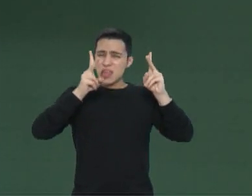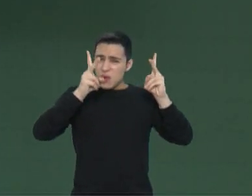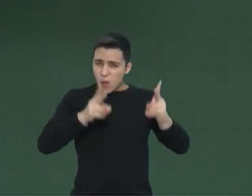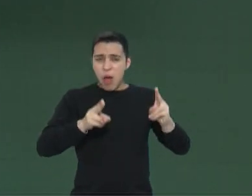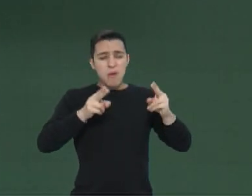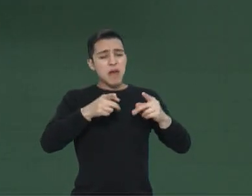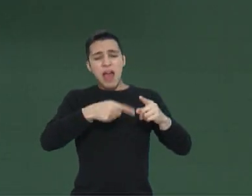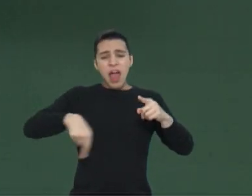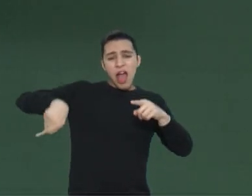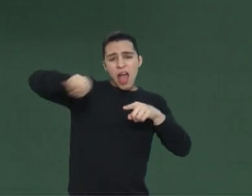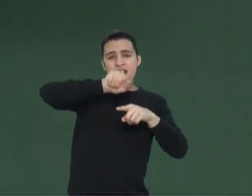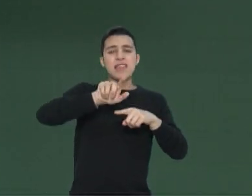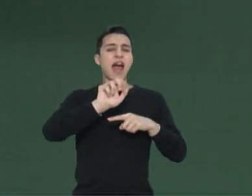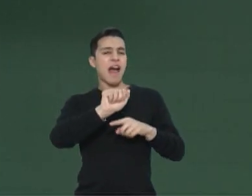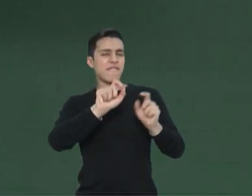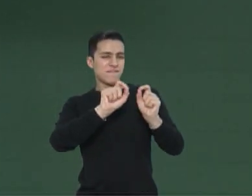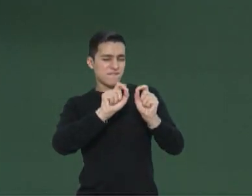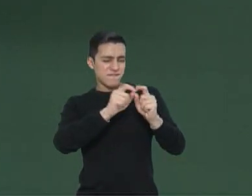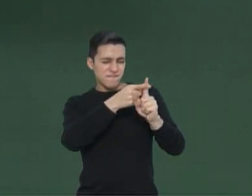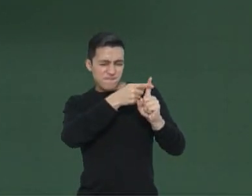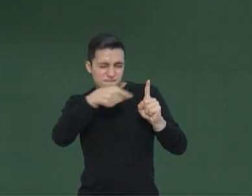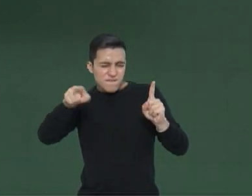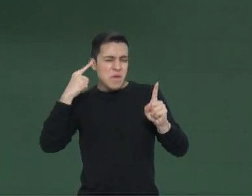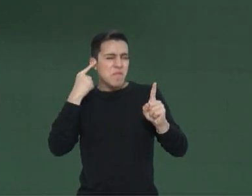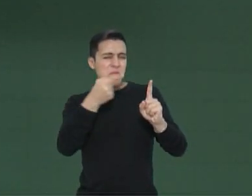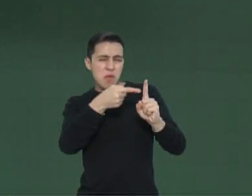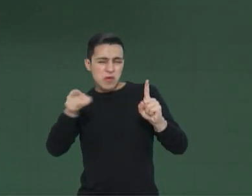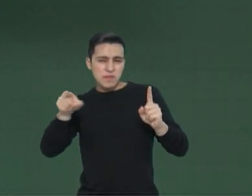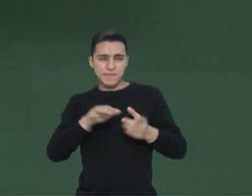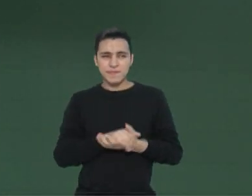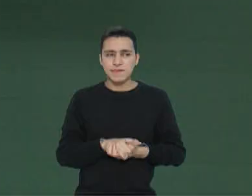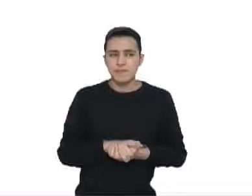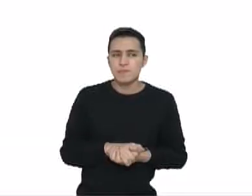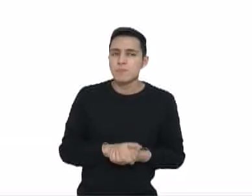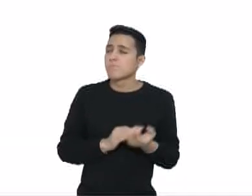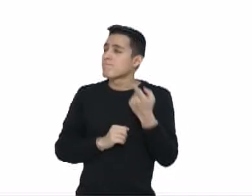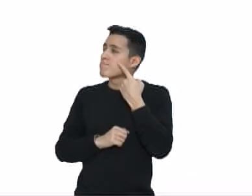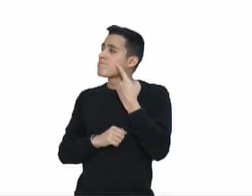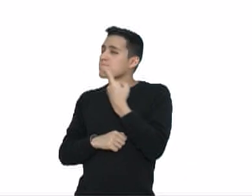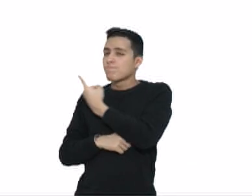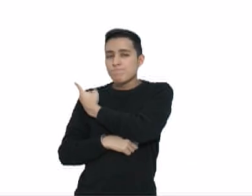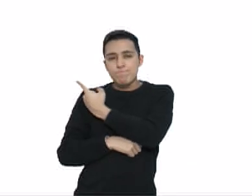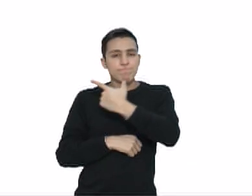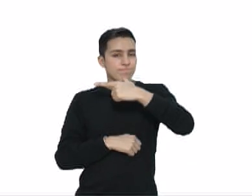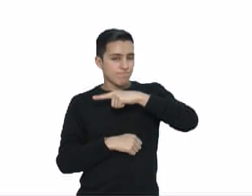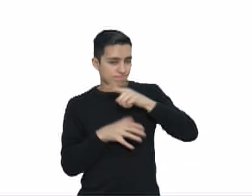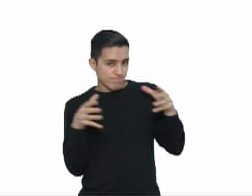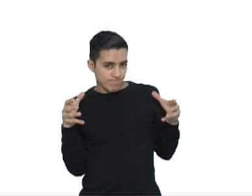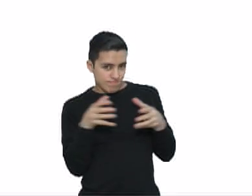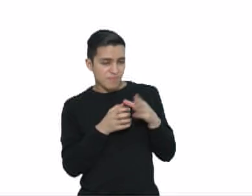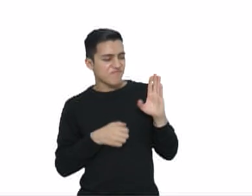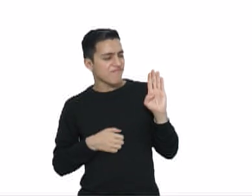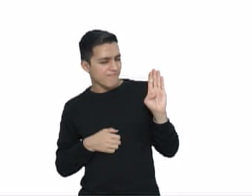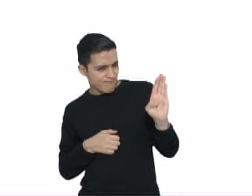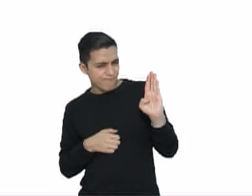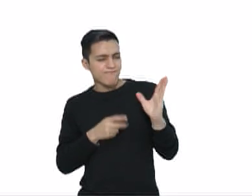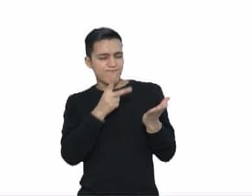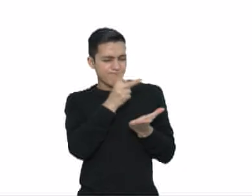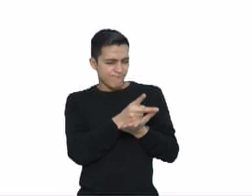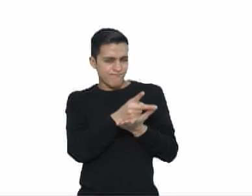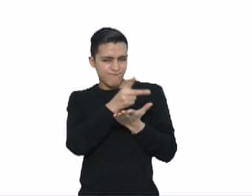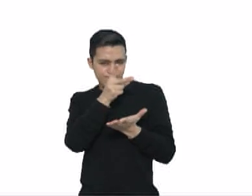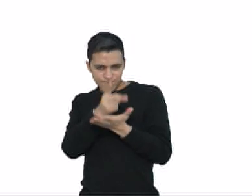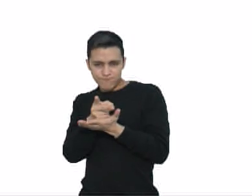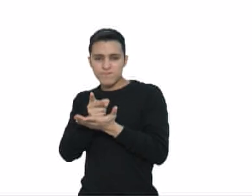mesma coisa que o A fez no primeiro compasso. Aqui vocês verão novamente que o grupo B vai repetir a